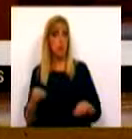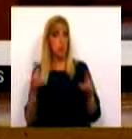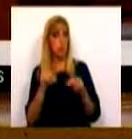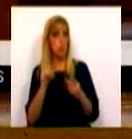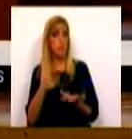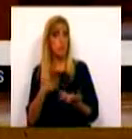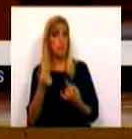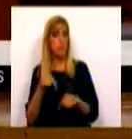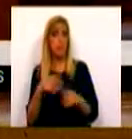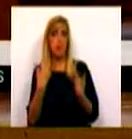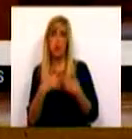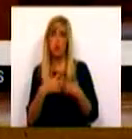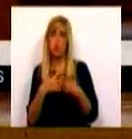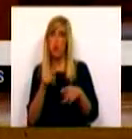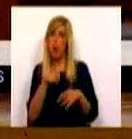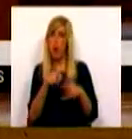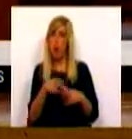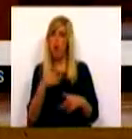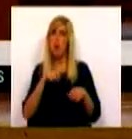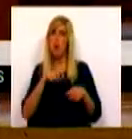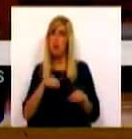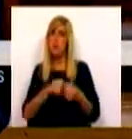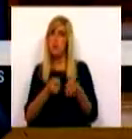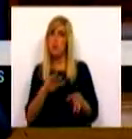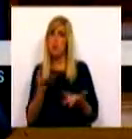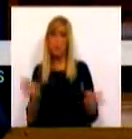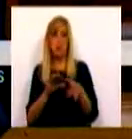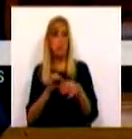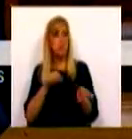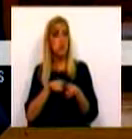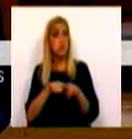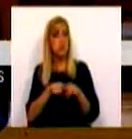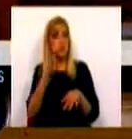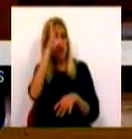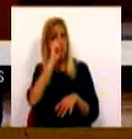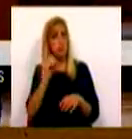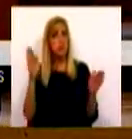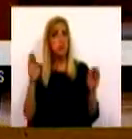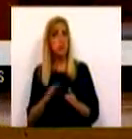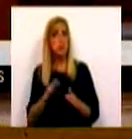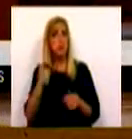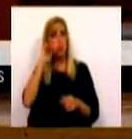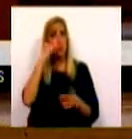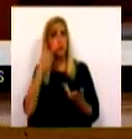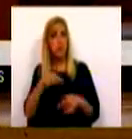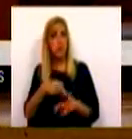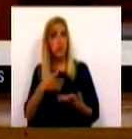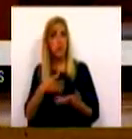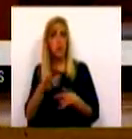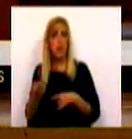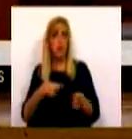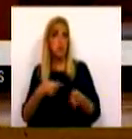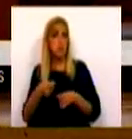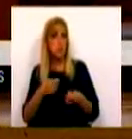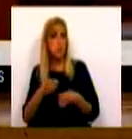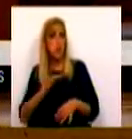as reservas desses partidos sobre as políticas do governo de redução do déficit e de gestão da